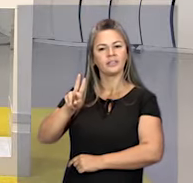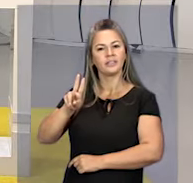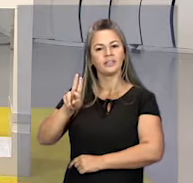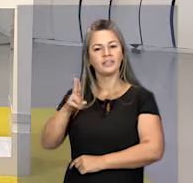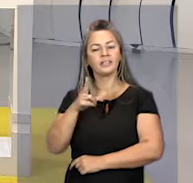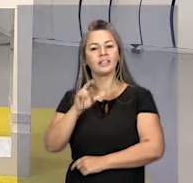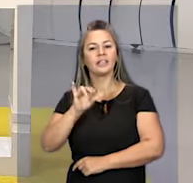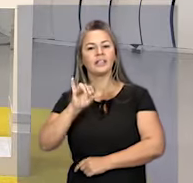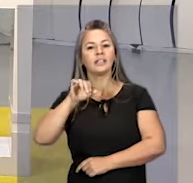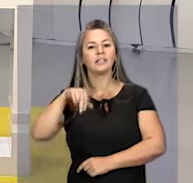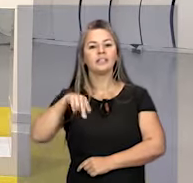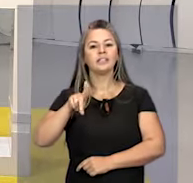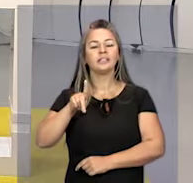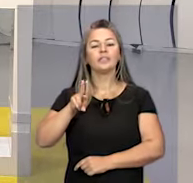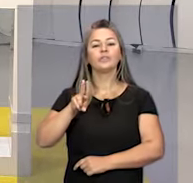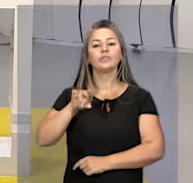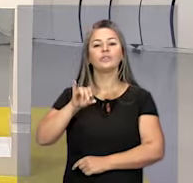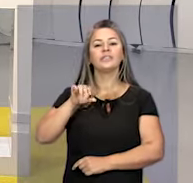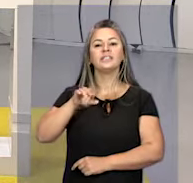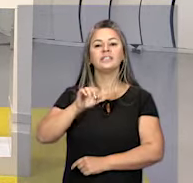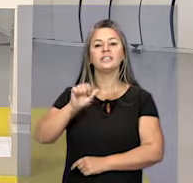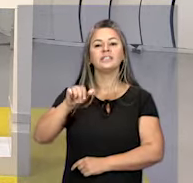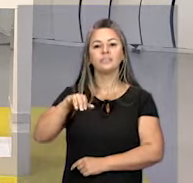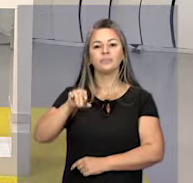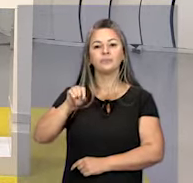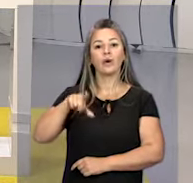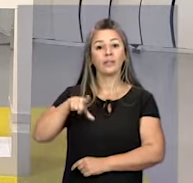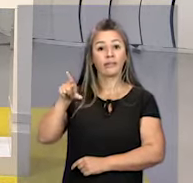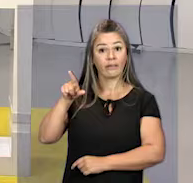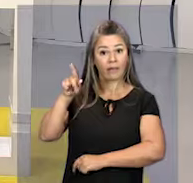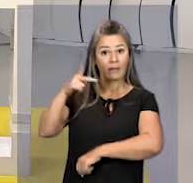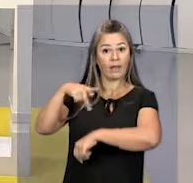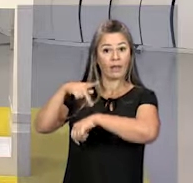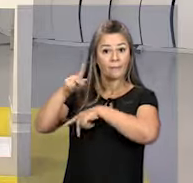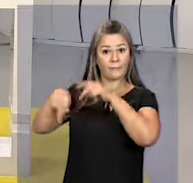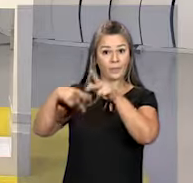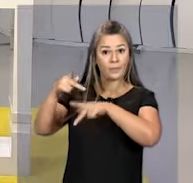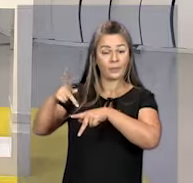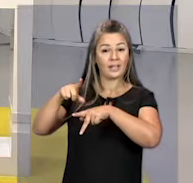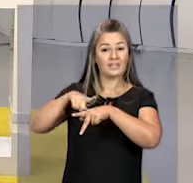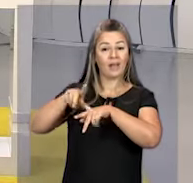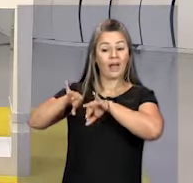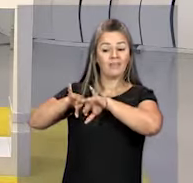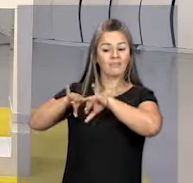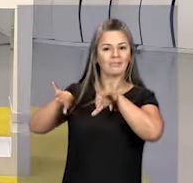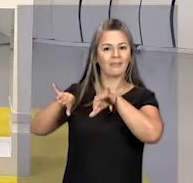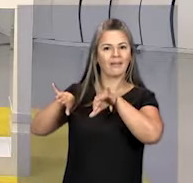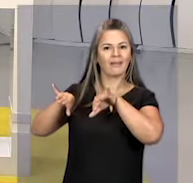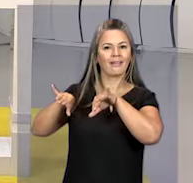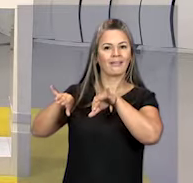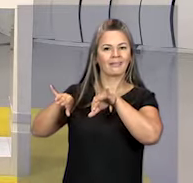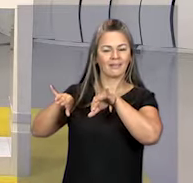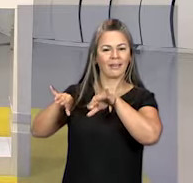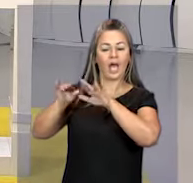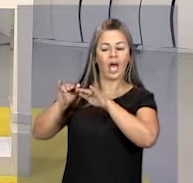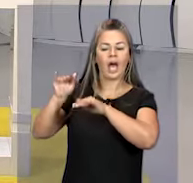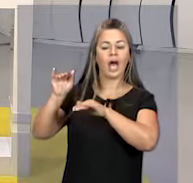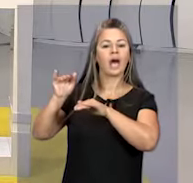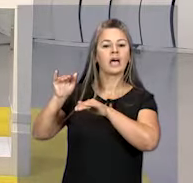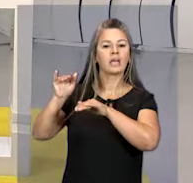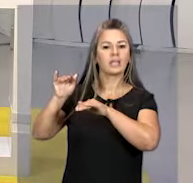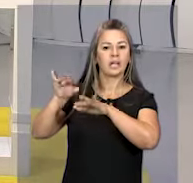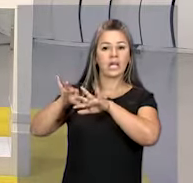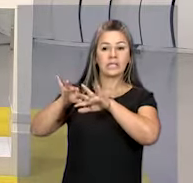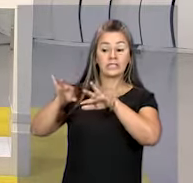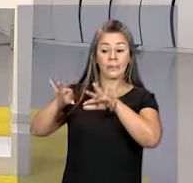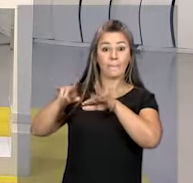que a sociedade lá é dividida em castas. O que seria essa divisão em castas?